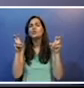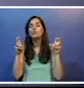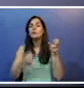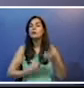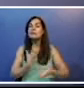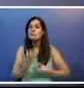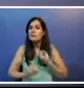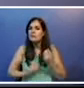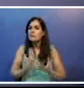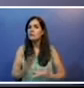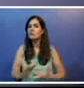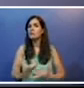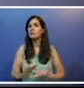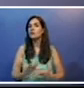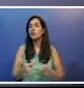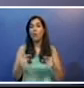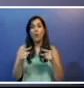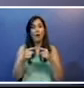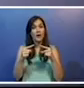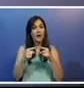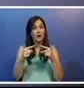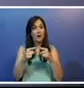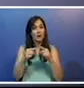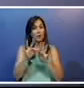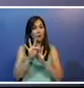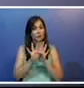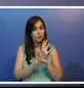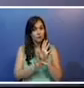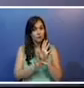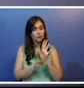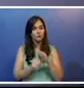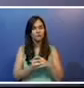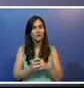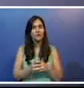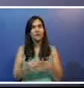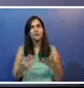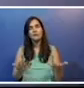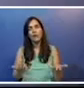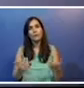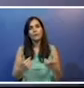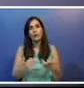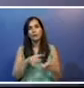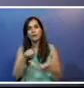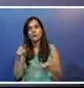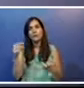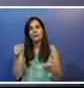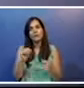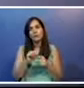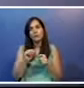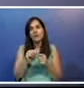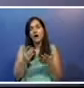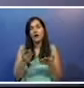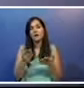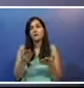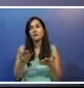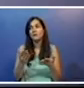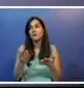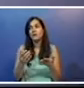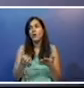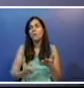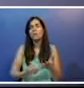expressivo e coerente com o texto? De repente vocês fazem uma produção de